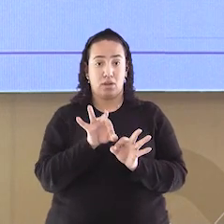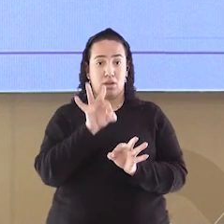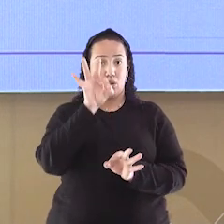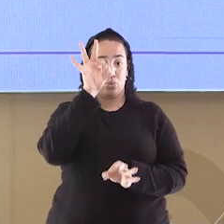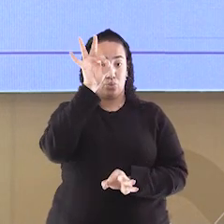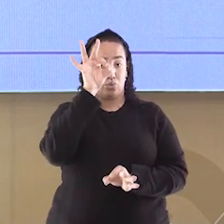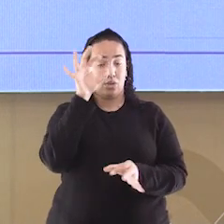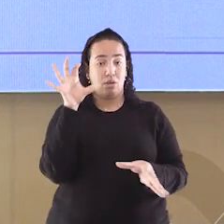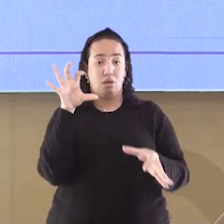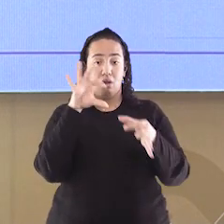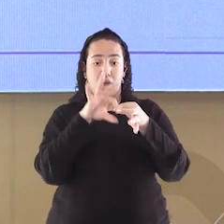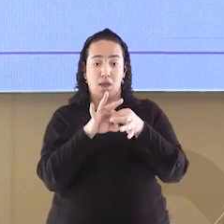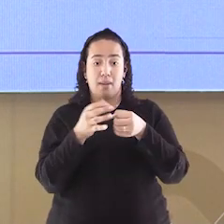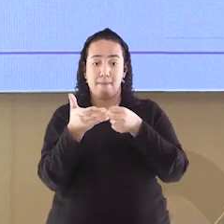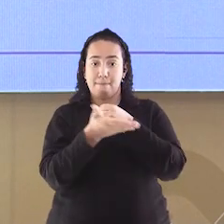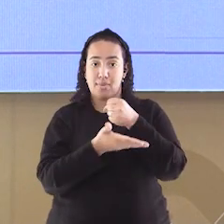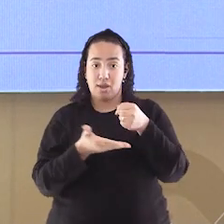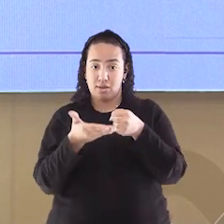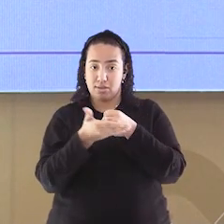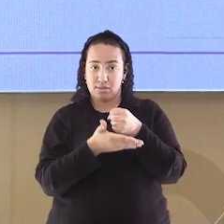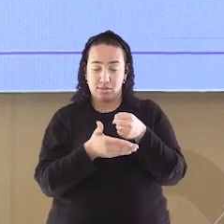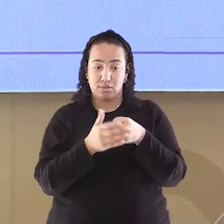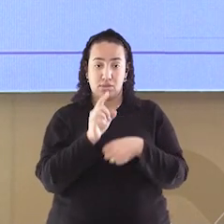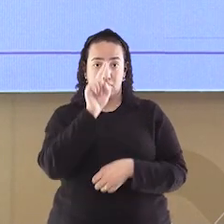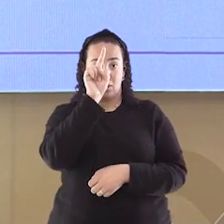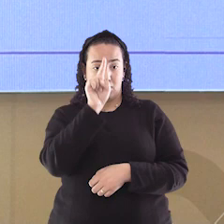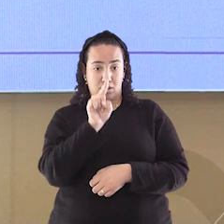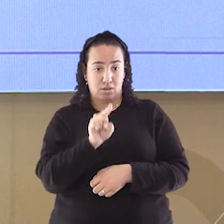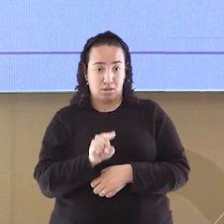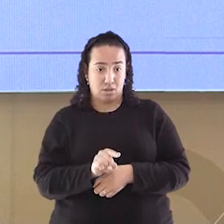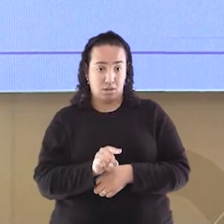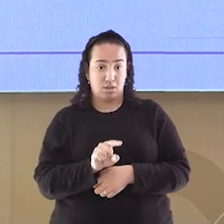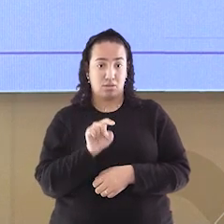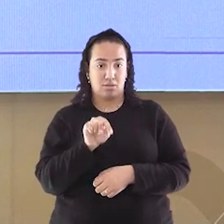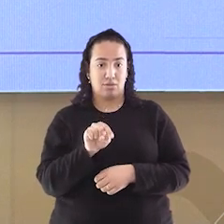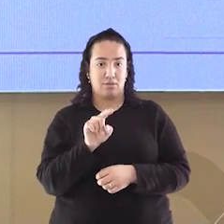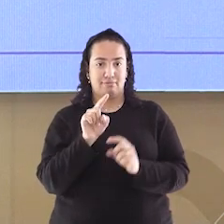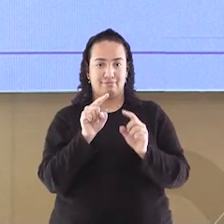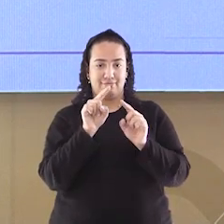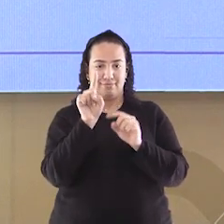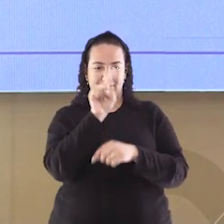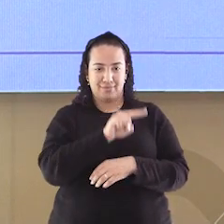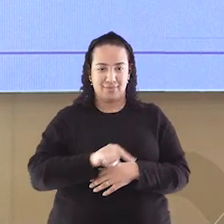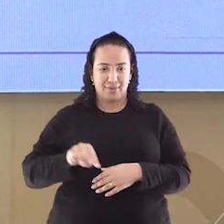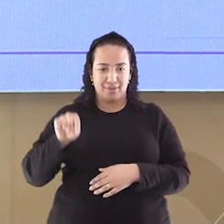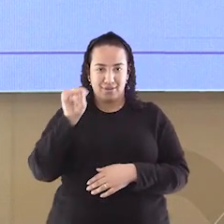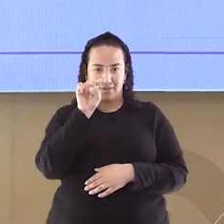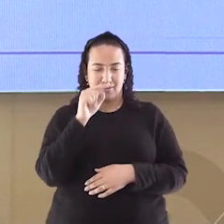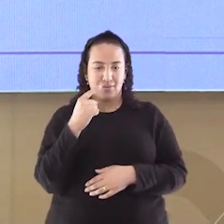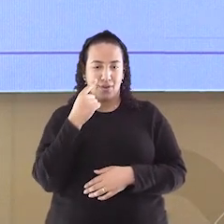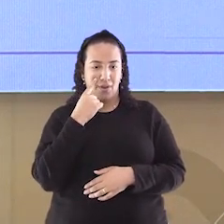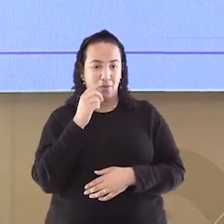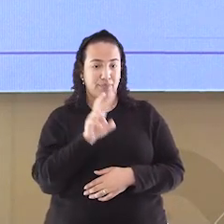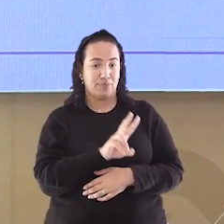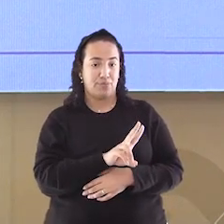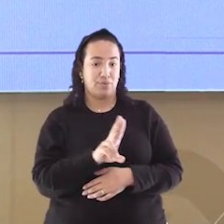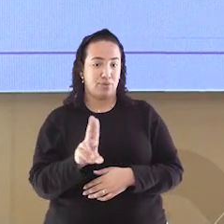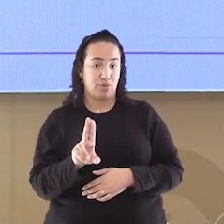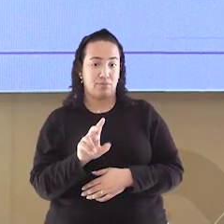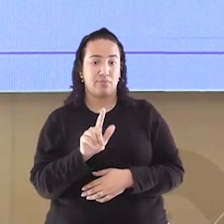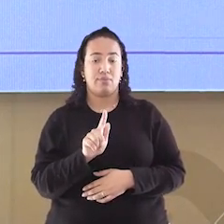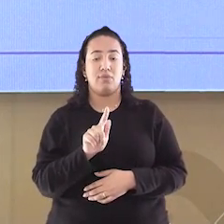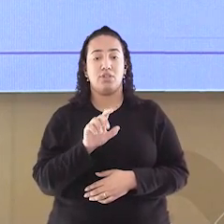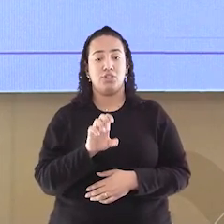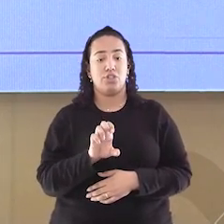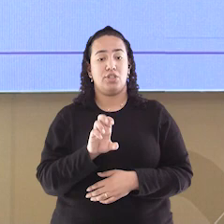base. E o segmento de reta, que é um dos dois pontos da circunferência, que seria esse daqui, é chamado de